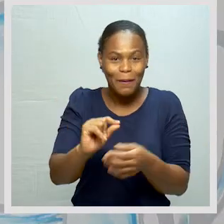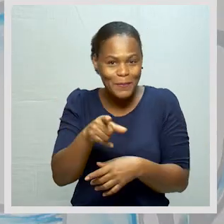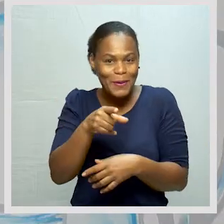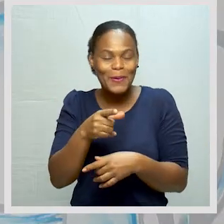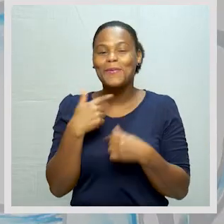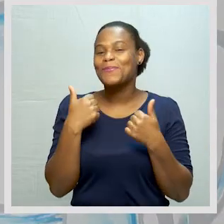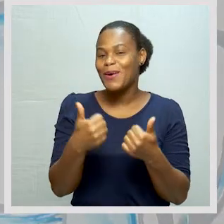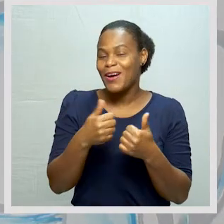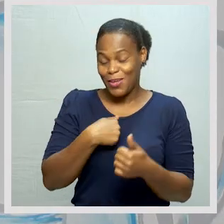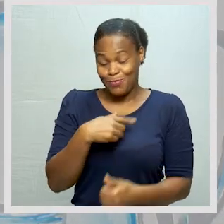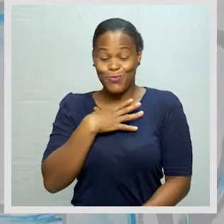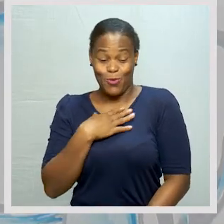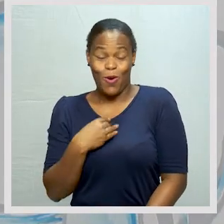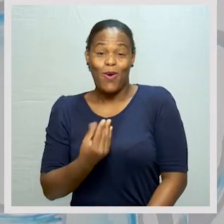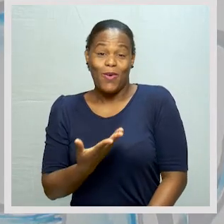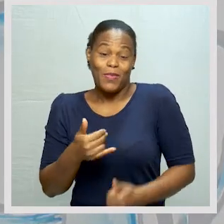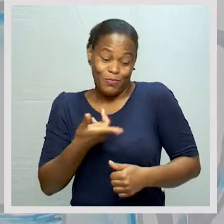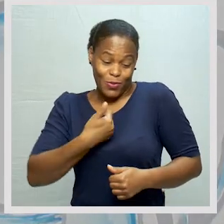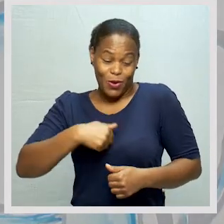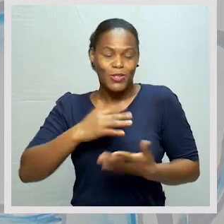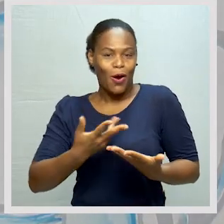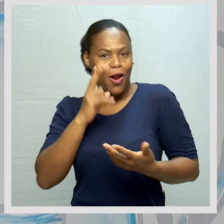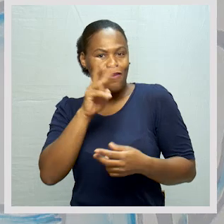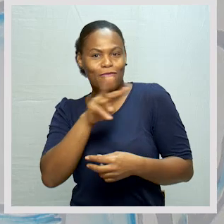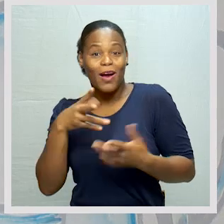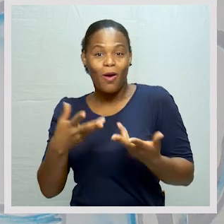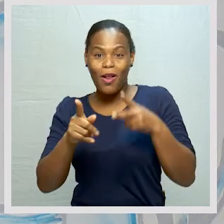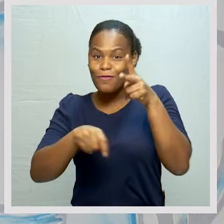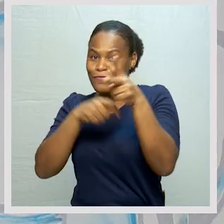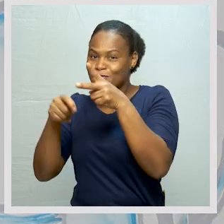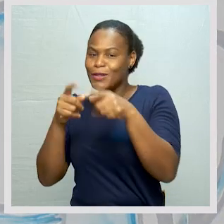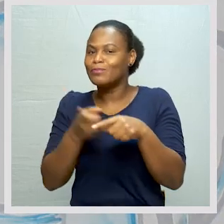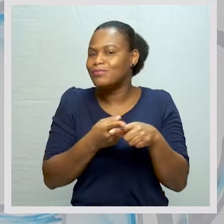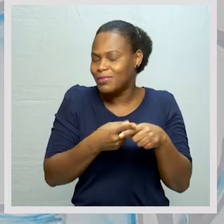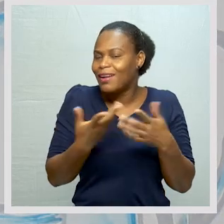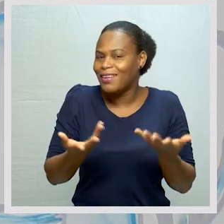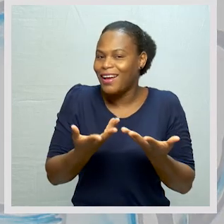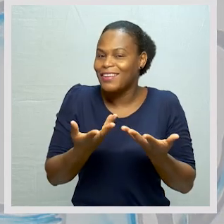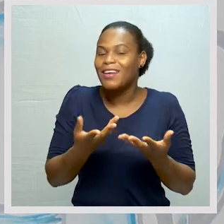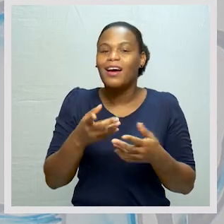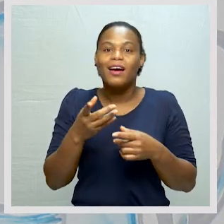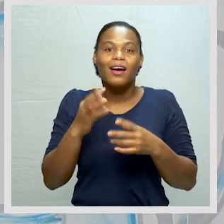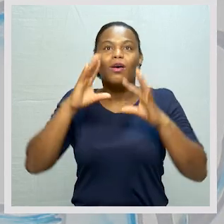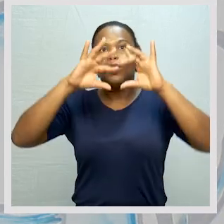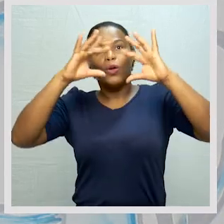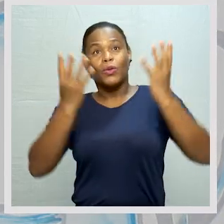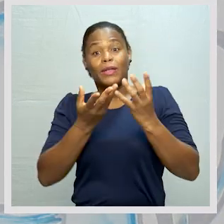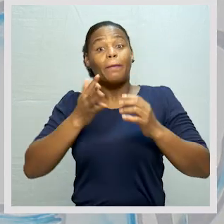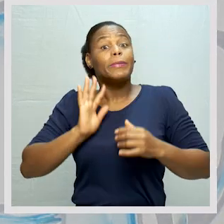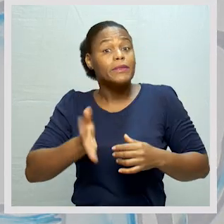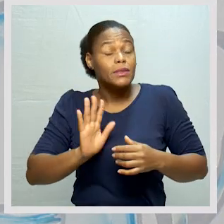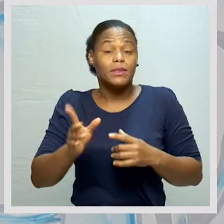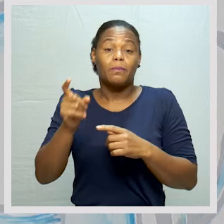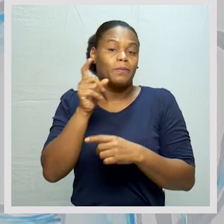canção? Muito bem, eu gostei. Nós acabamos de assistir um vídeo interessante, não é? A natureza deve